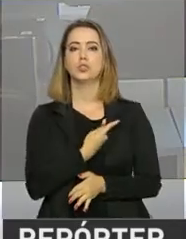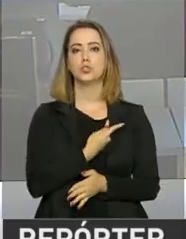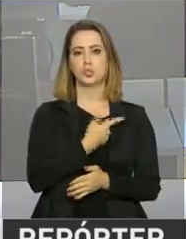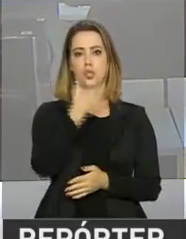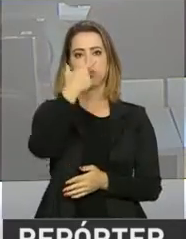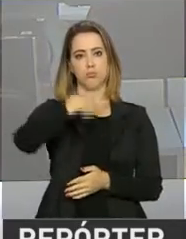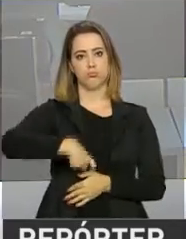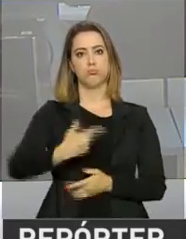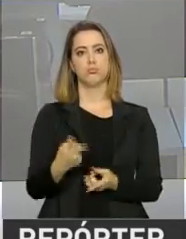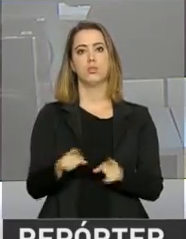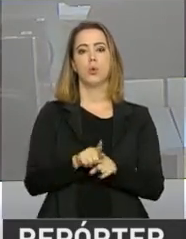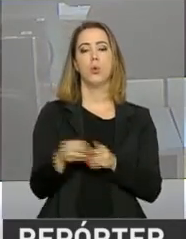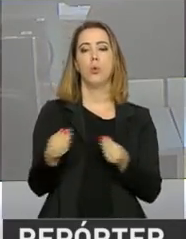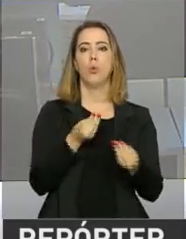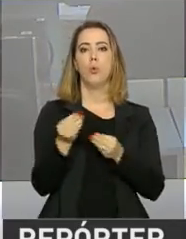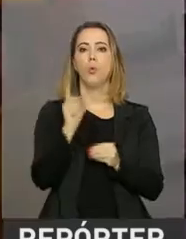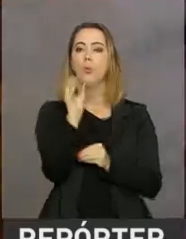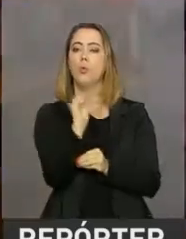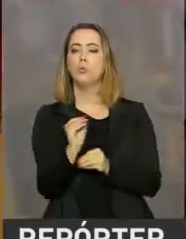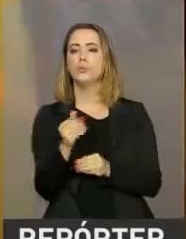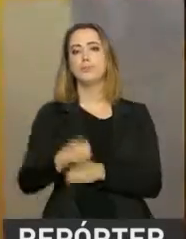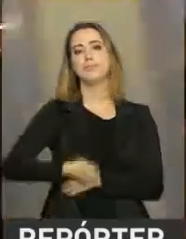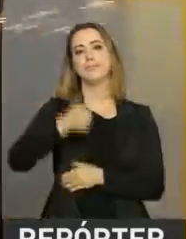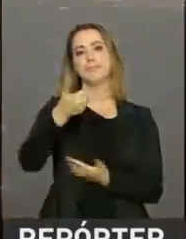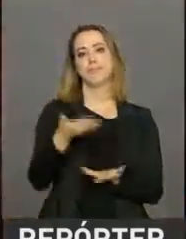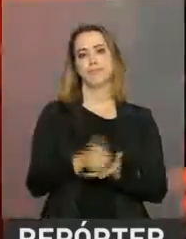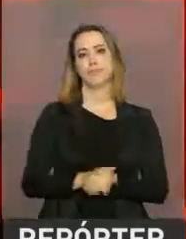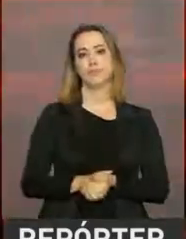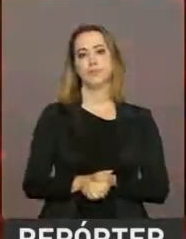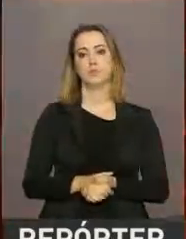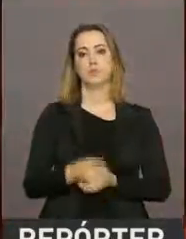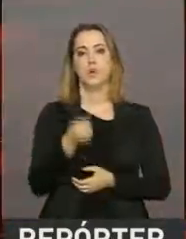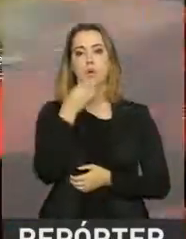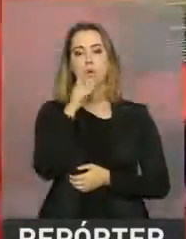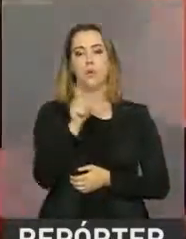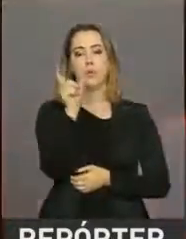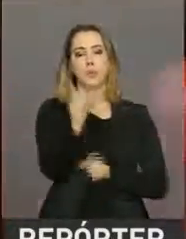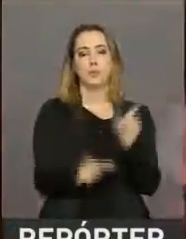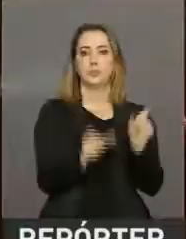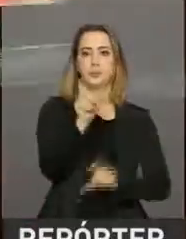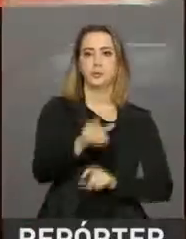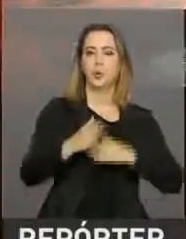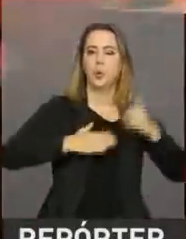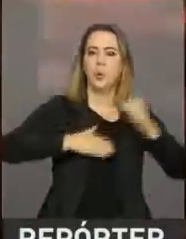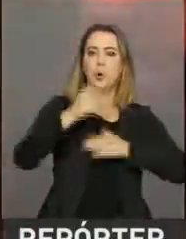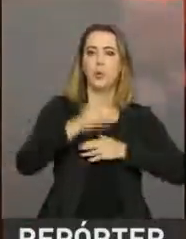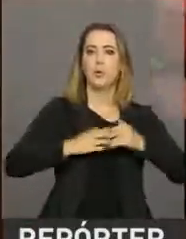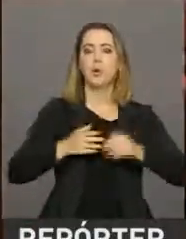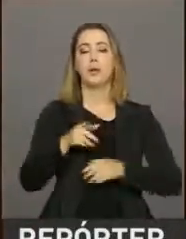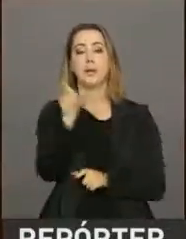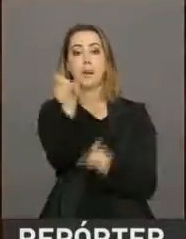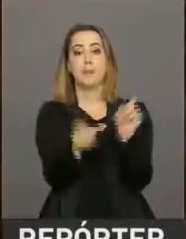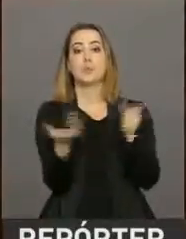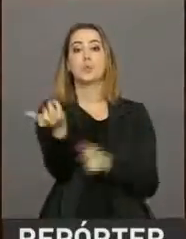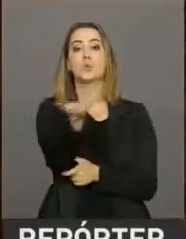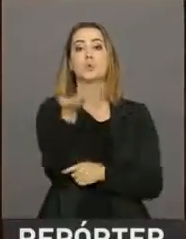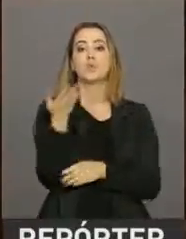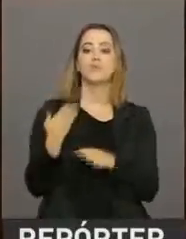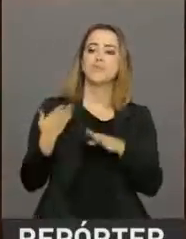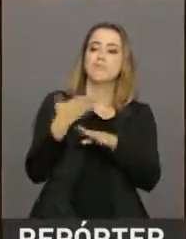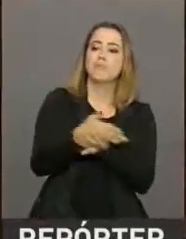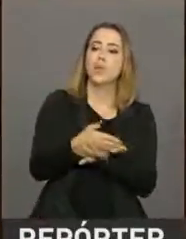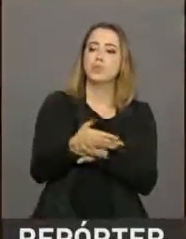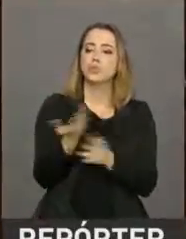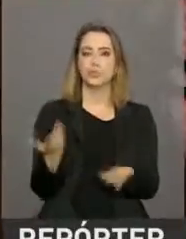dicas para atender bem esse público. Um bom atendimento é o que qualquer cliente espera de um estabelecimento